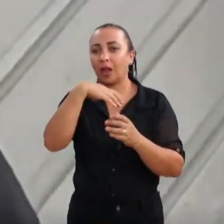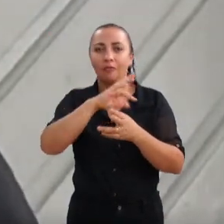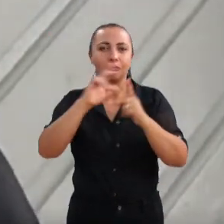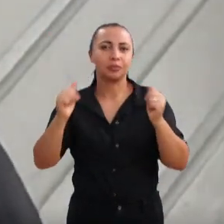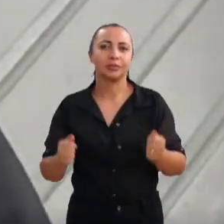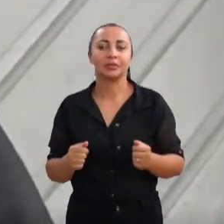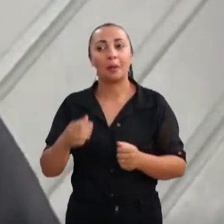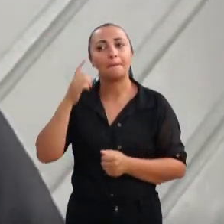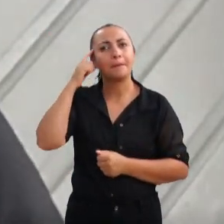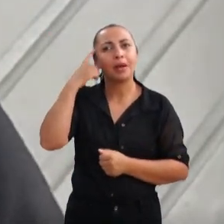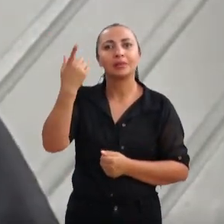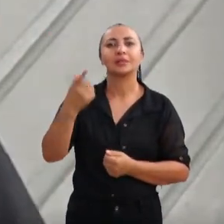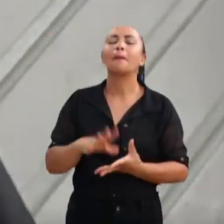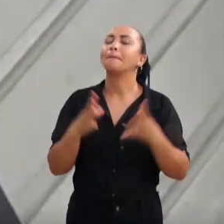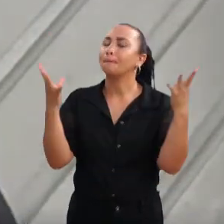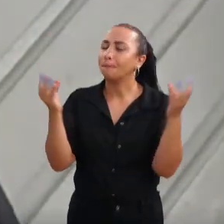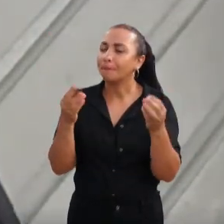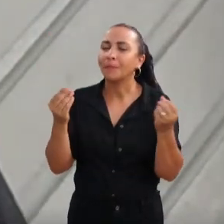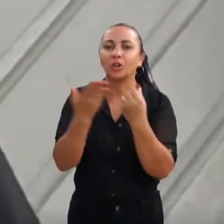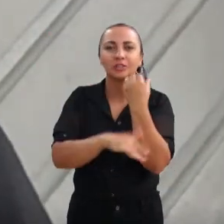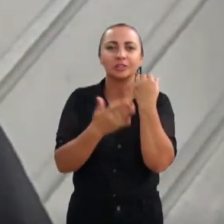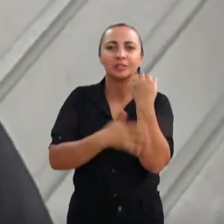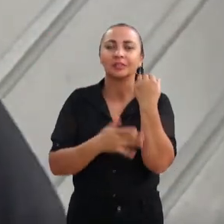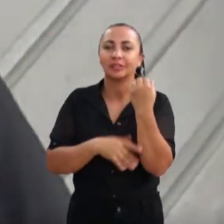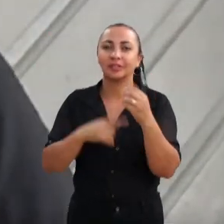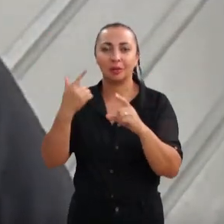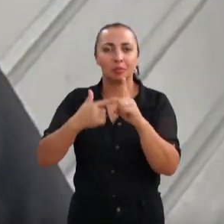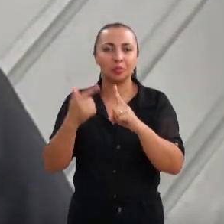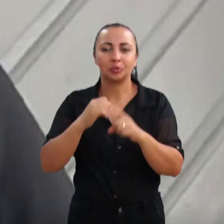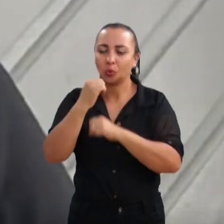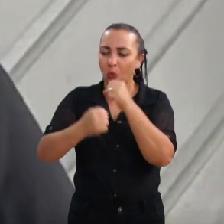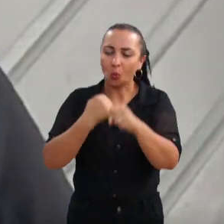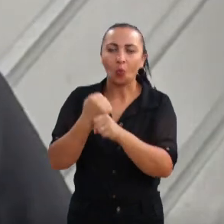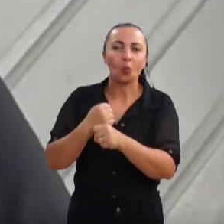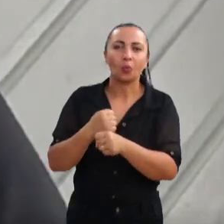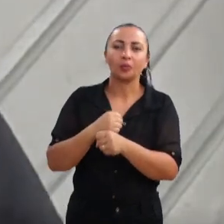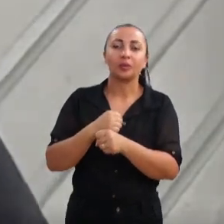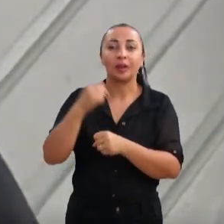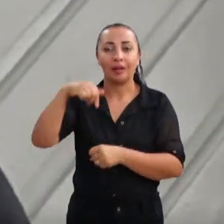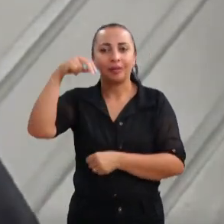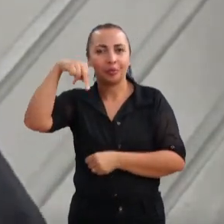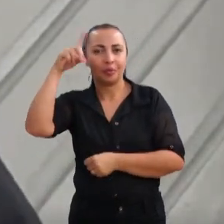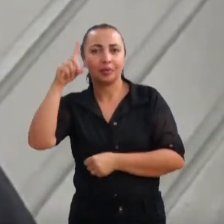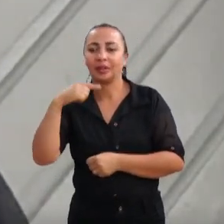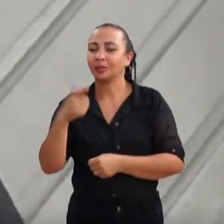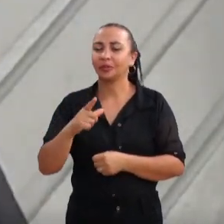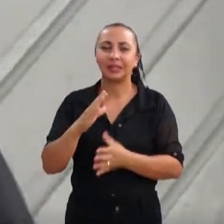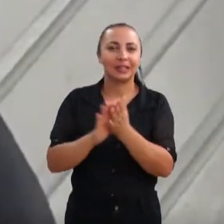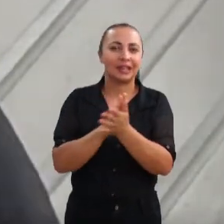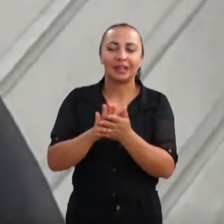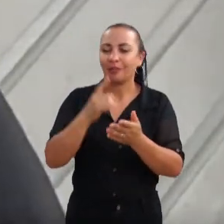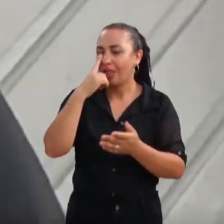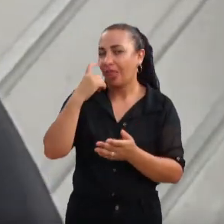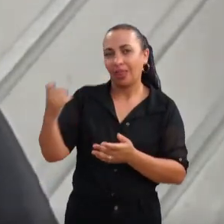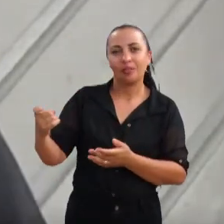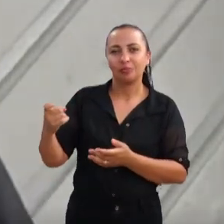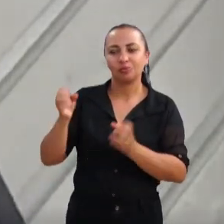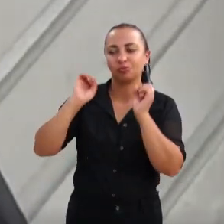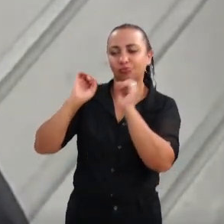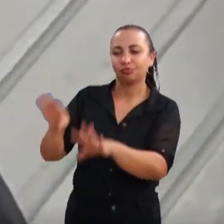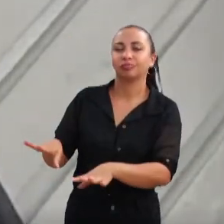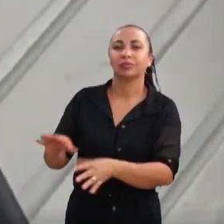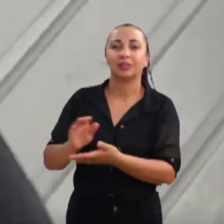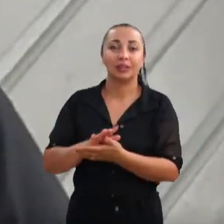Então imagine aí a quantidade de casca de jaca que é produzida em todo o ano e que não tem nenhuma utilidade.